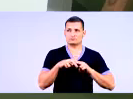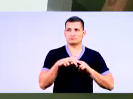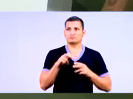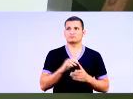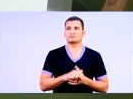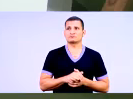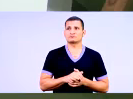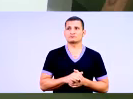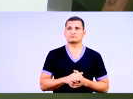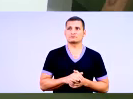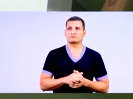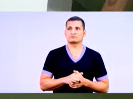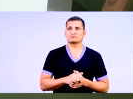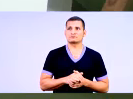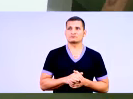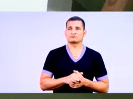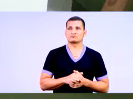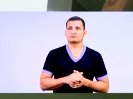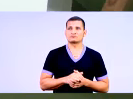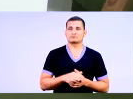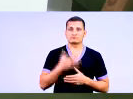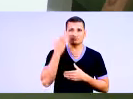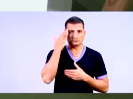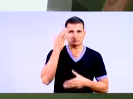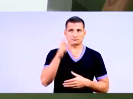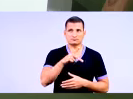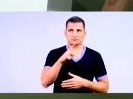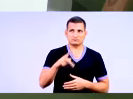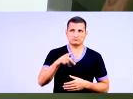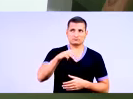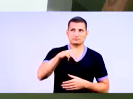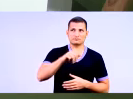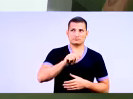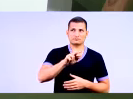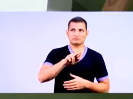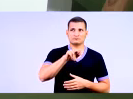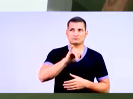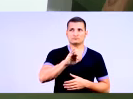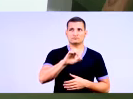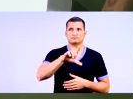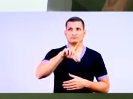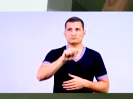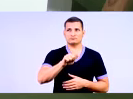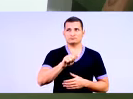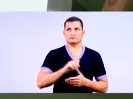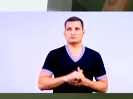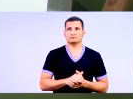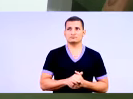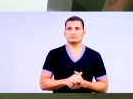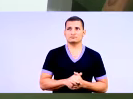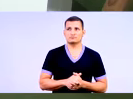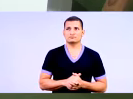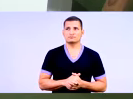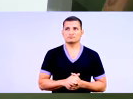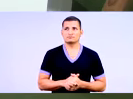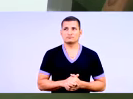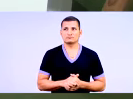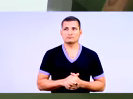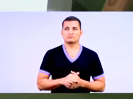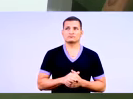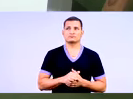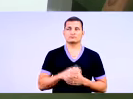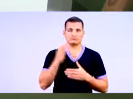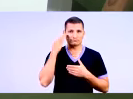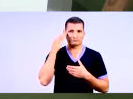Ok, certo? Muito obrigada, professora Mariela. Nós estamos muito gratos